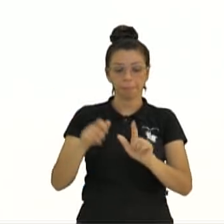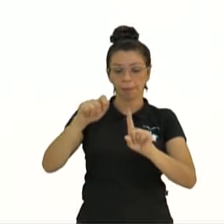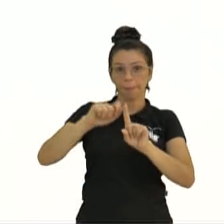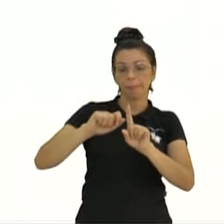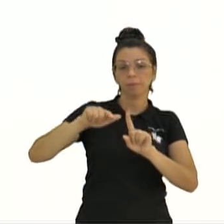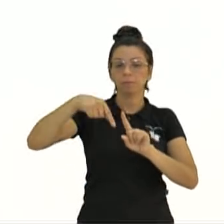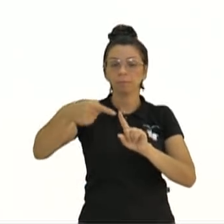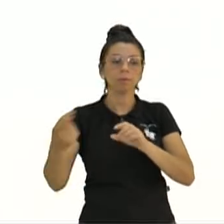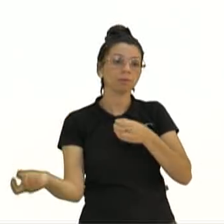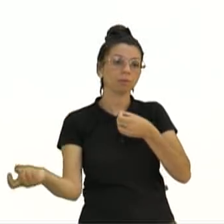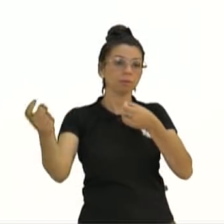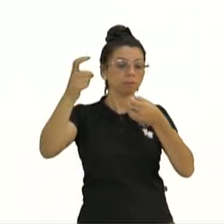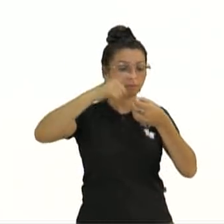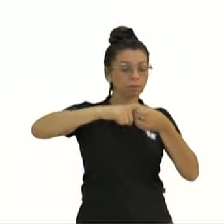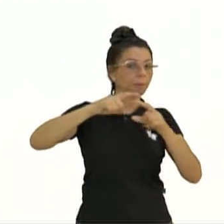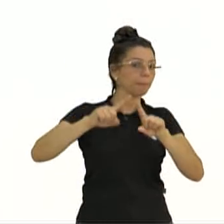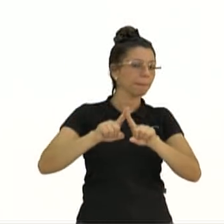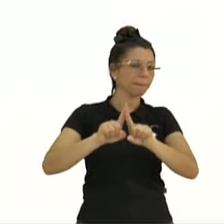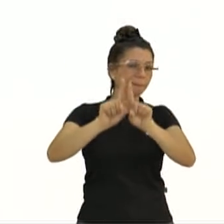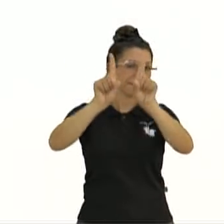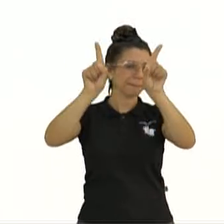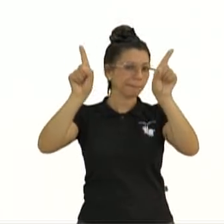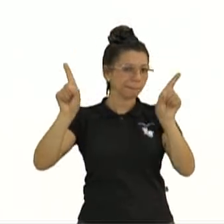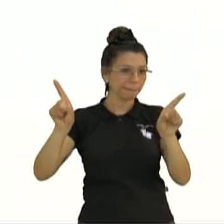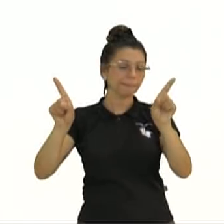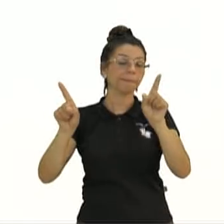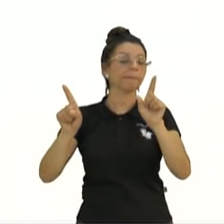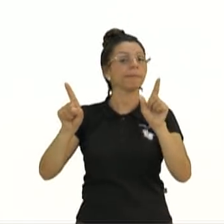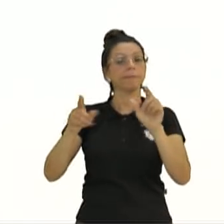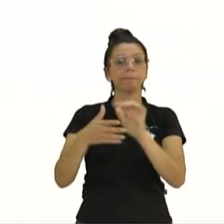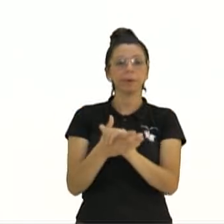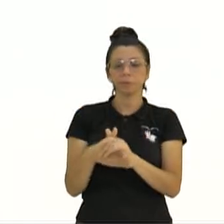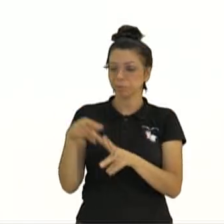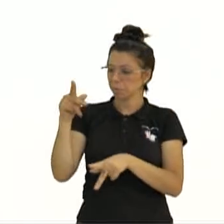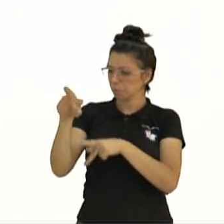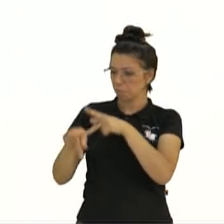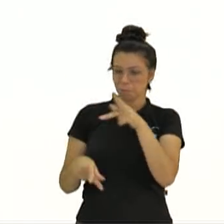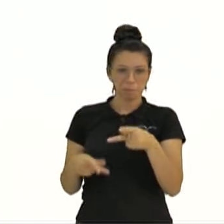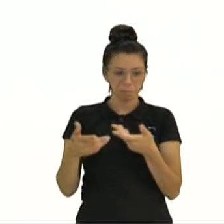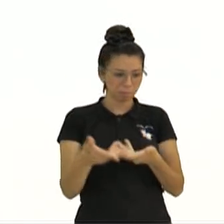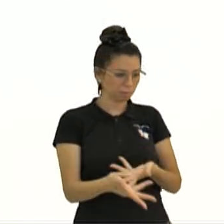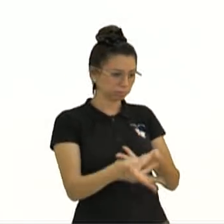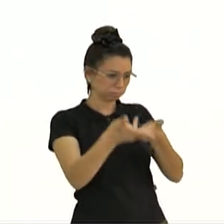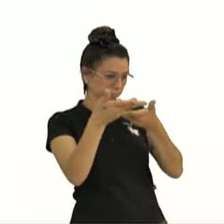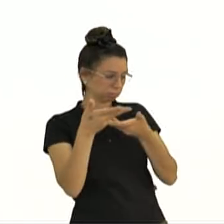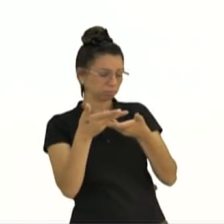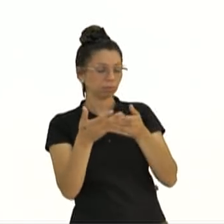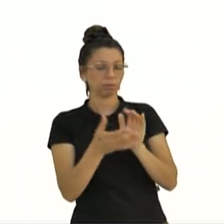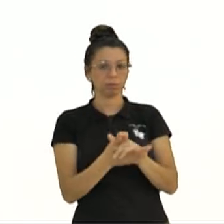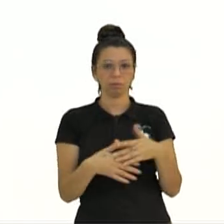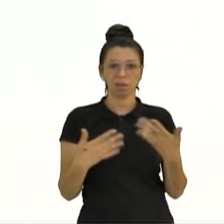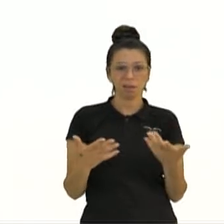ele retorna, mas a recepção não foi bem a que